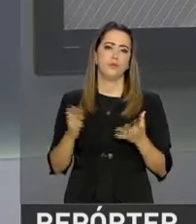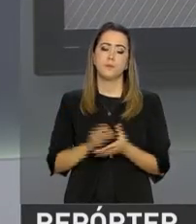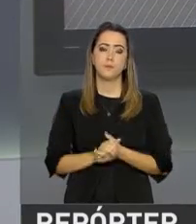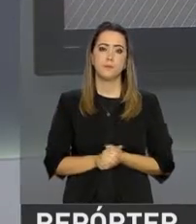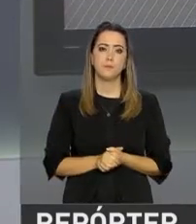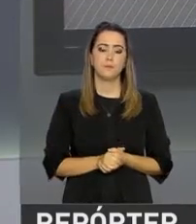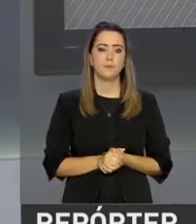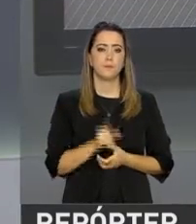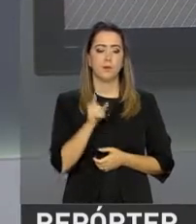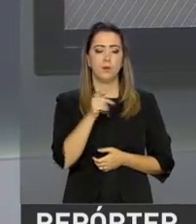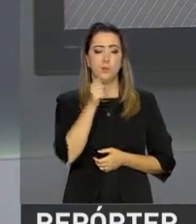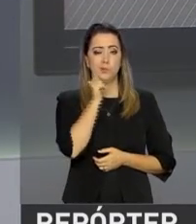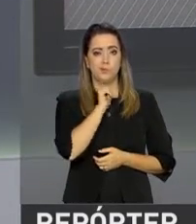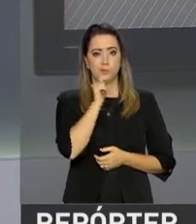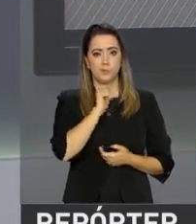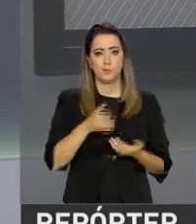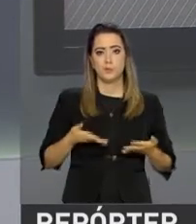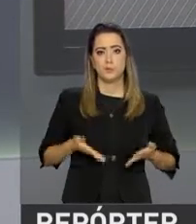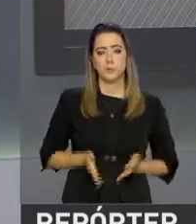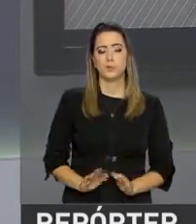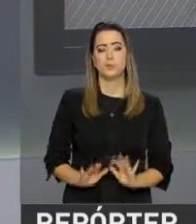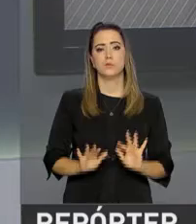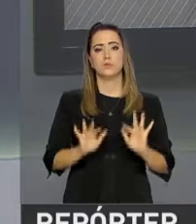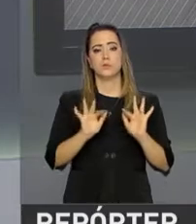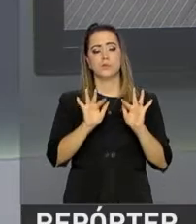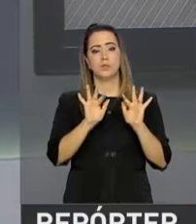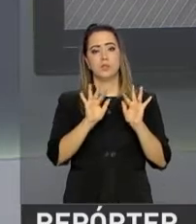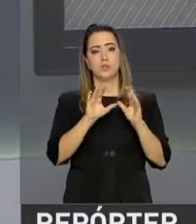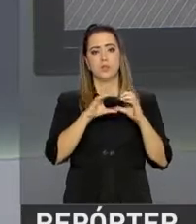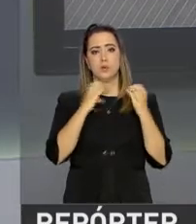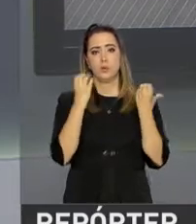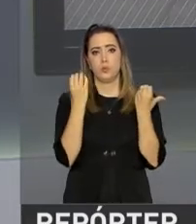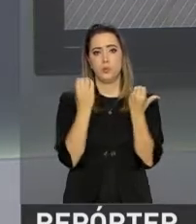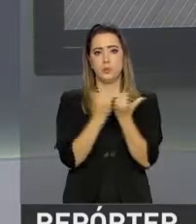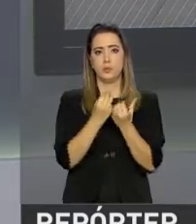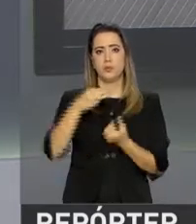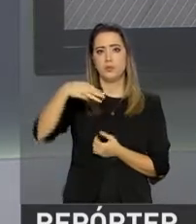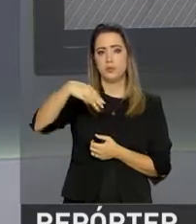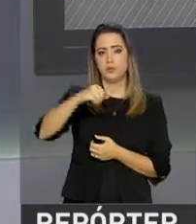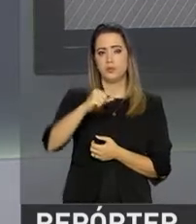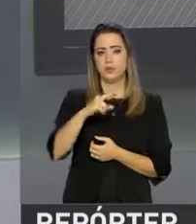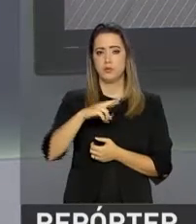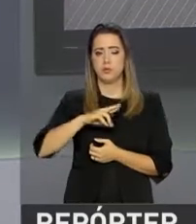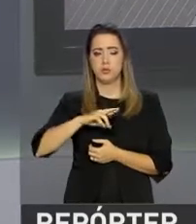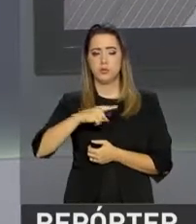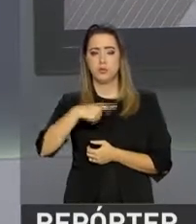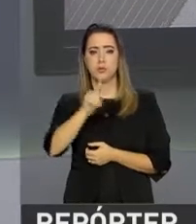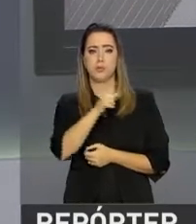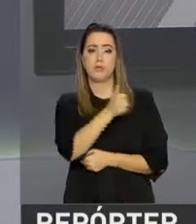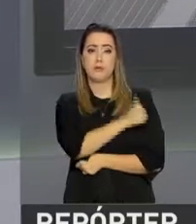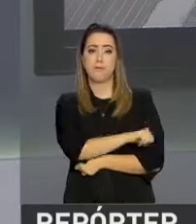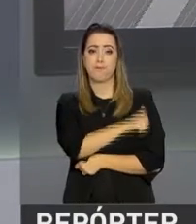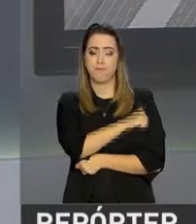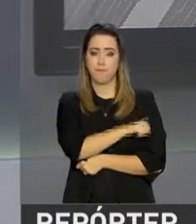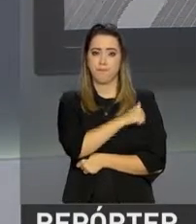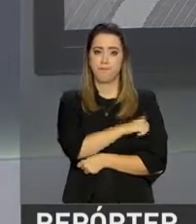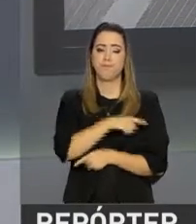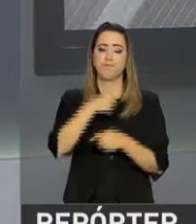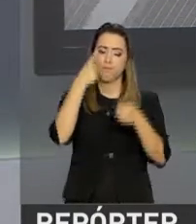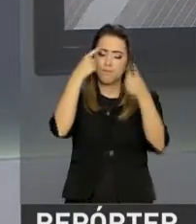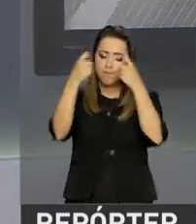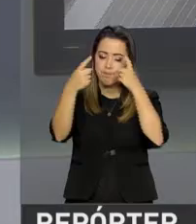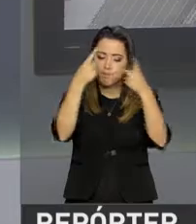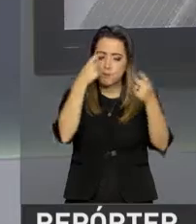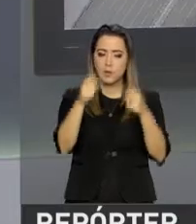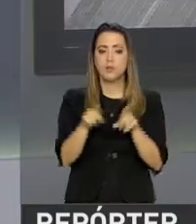Marielle Franco nasceu e foi criada no Complexo da Maré, uma das regiões mais violentas do Rio de Janeiro. Ela foi a 5ª vereadora mais votada